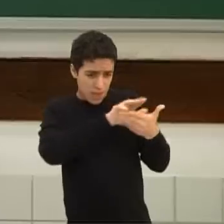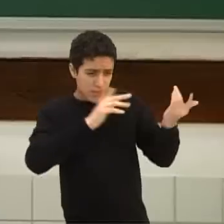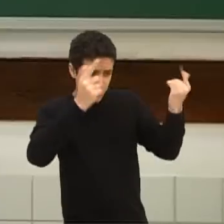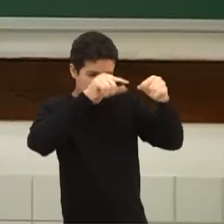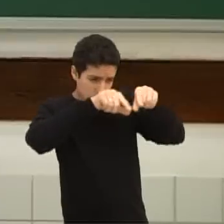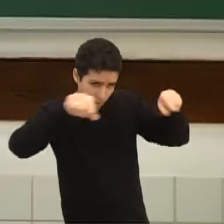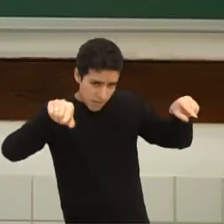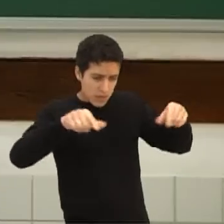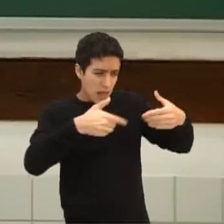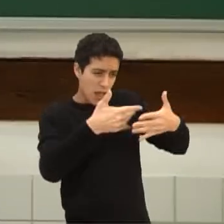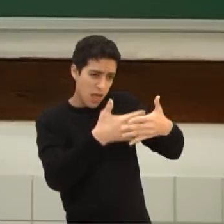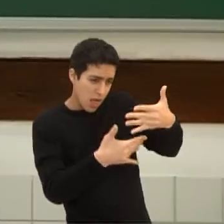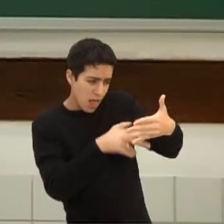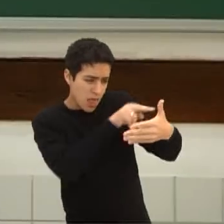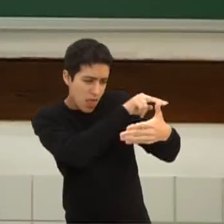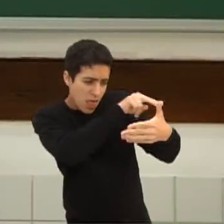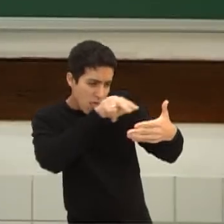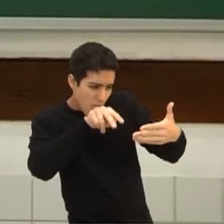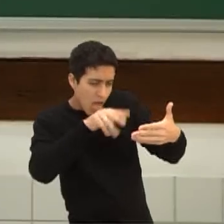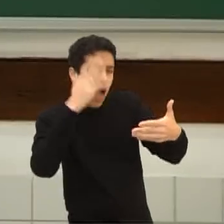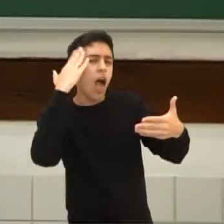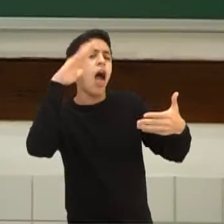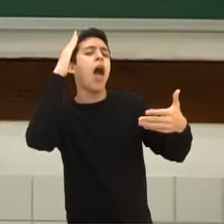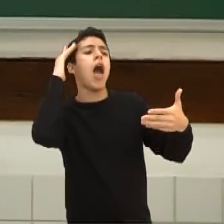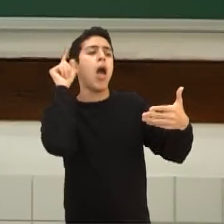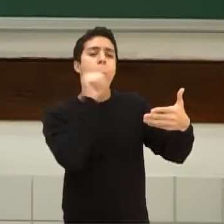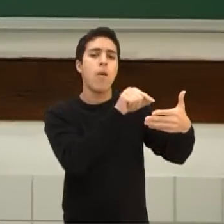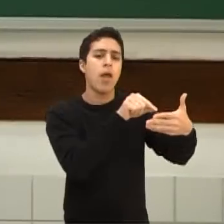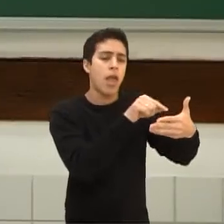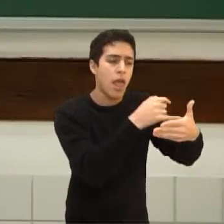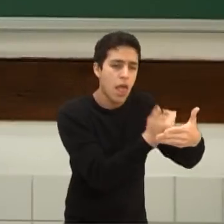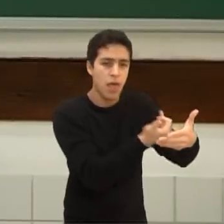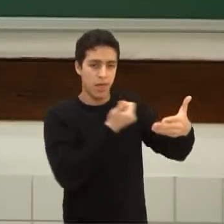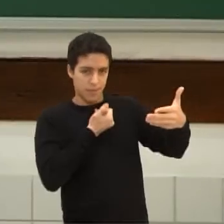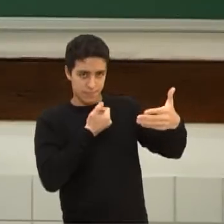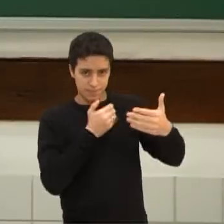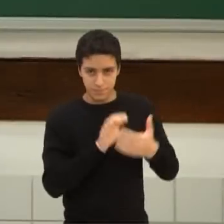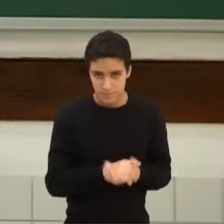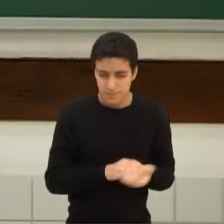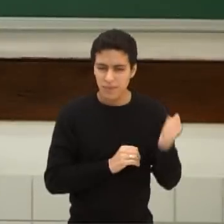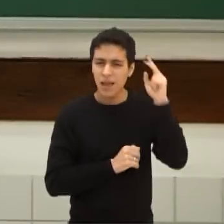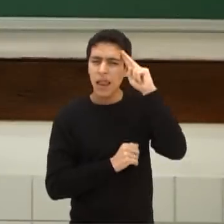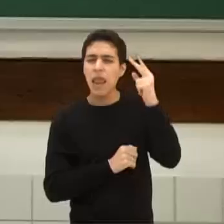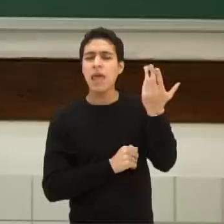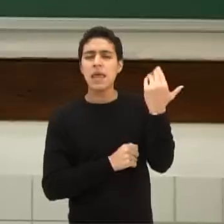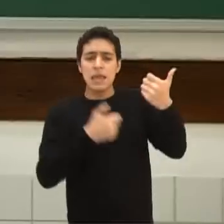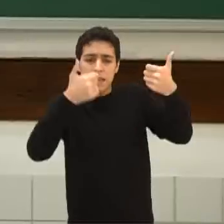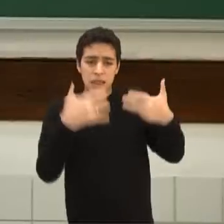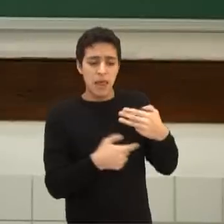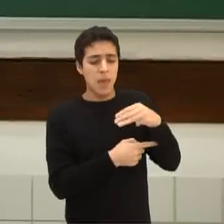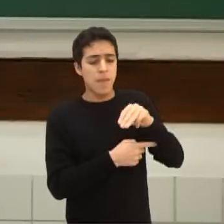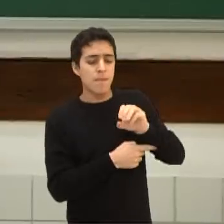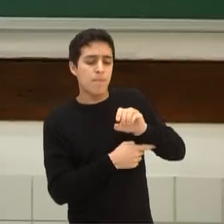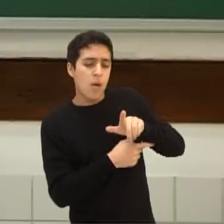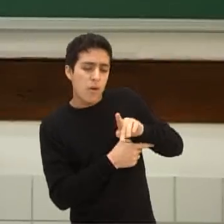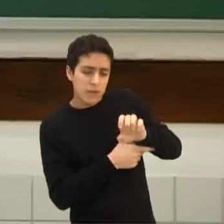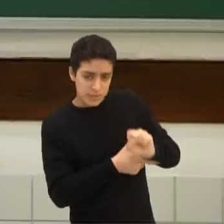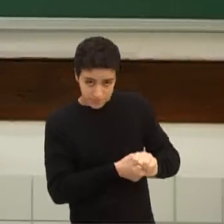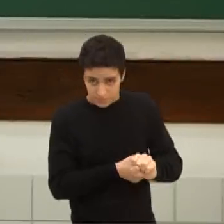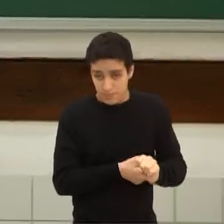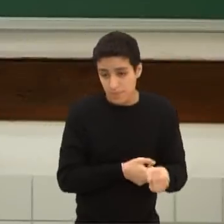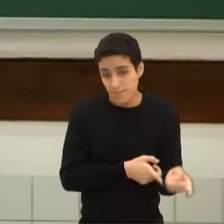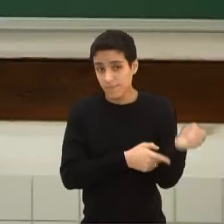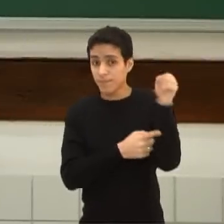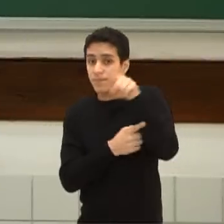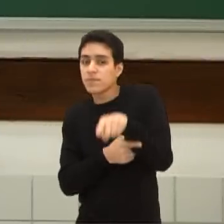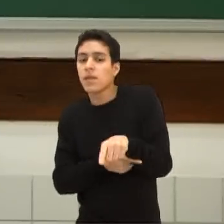e entender o que ele quer. Em alguns momentos, a prof falou de moldes, igual na aula passada. Em